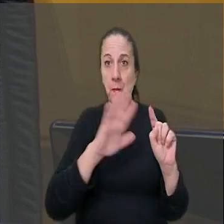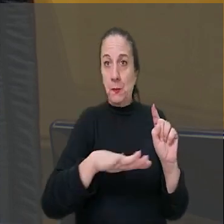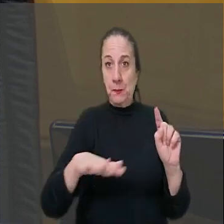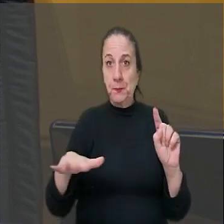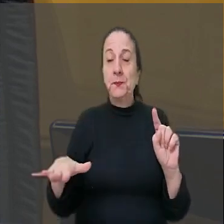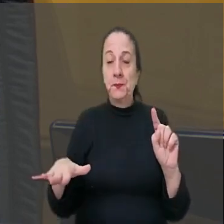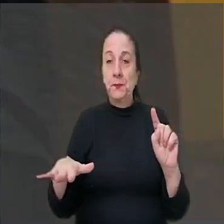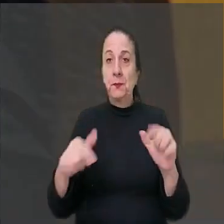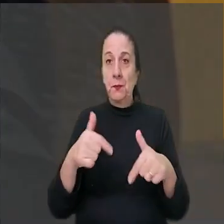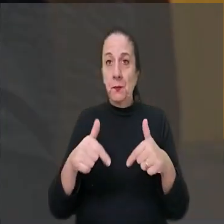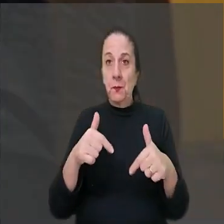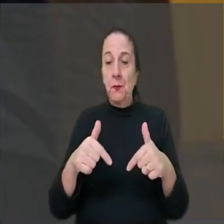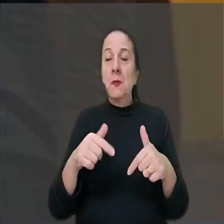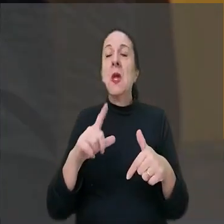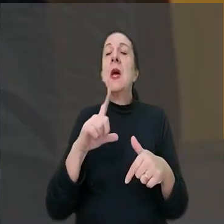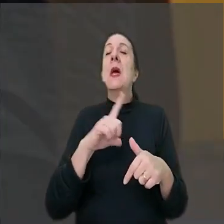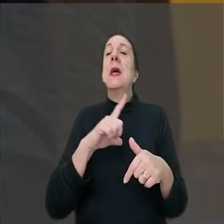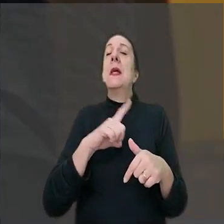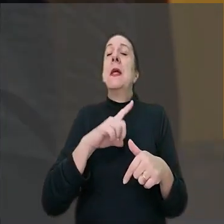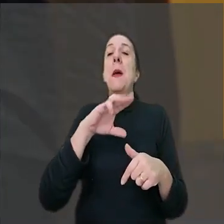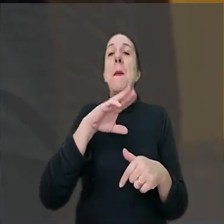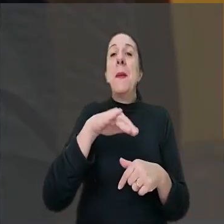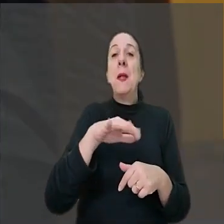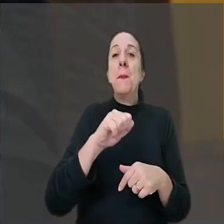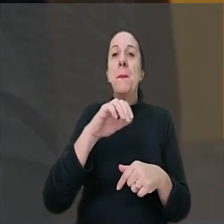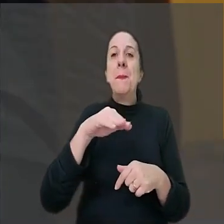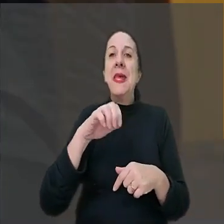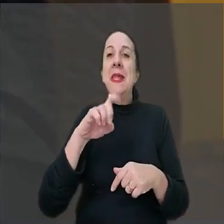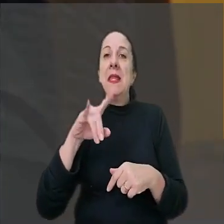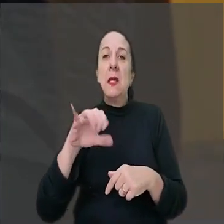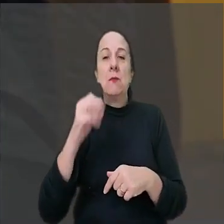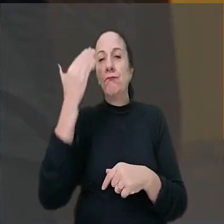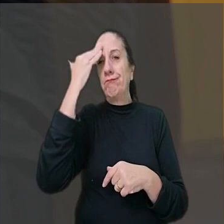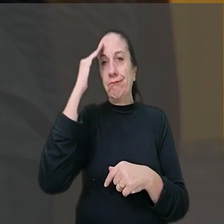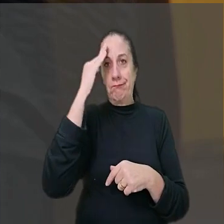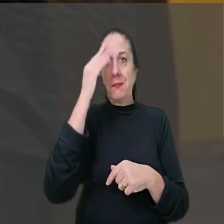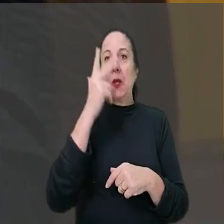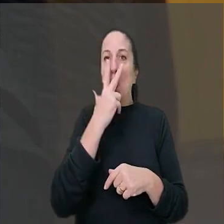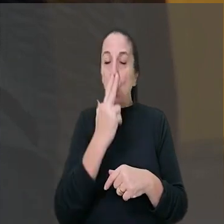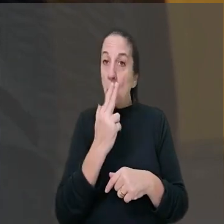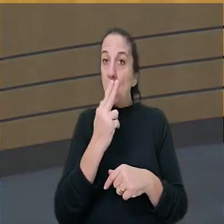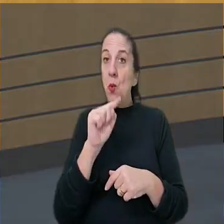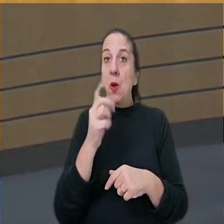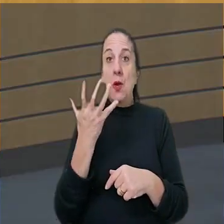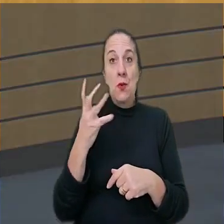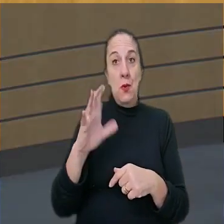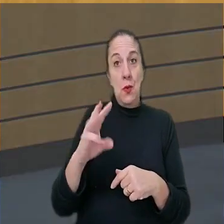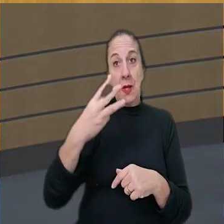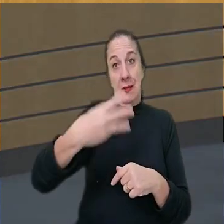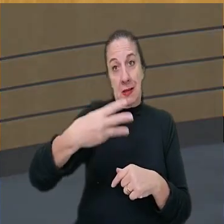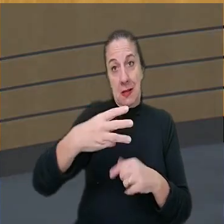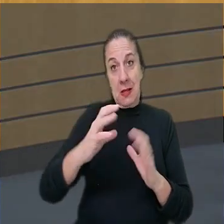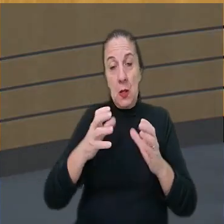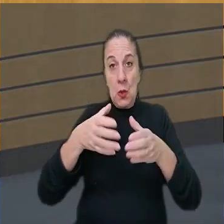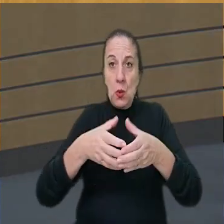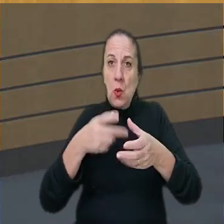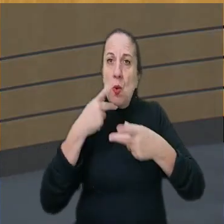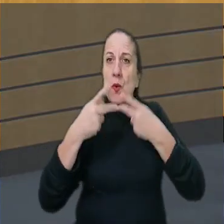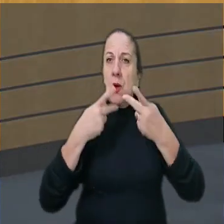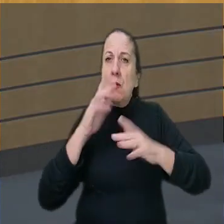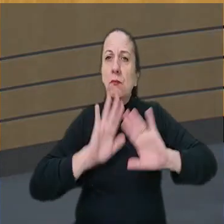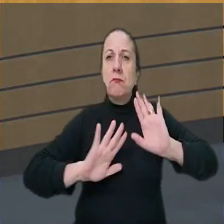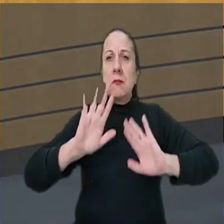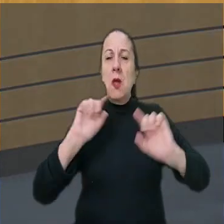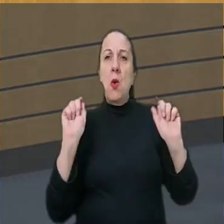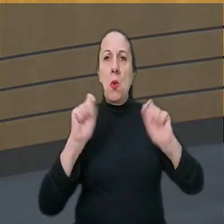Proibição do Trabalho Infantil. O ministro Breno Medeiros teve o mesmo entendimento. Segundo ele, o caso divergente julgado pela terceira